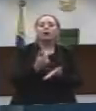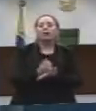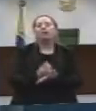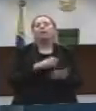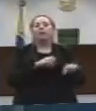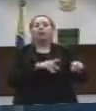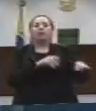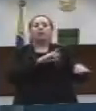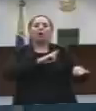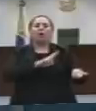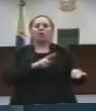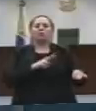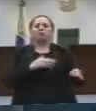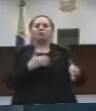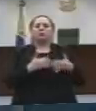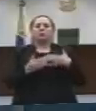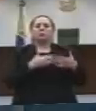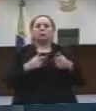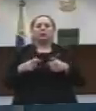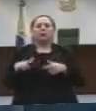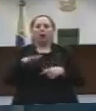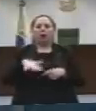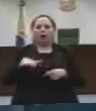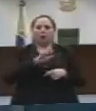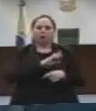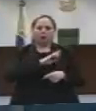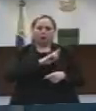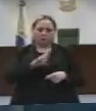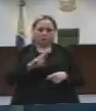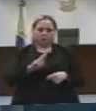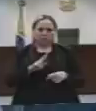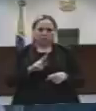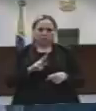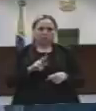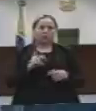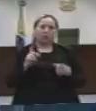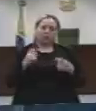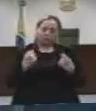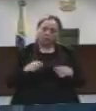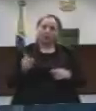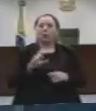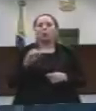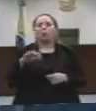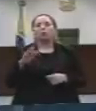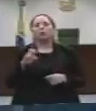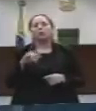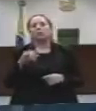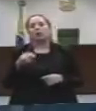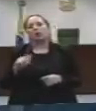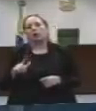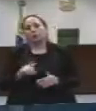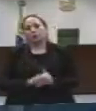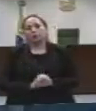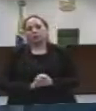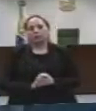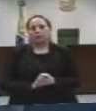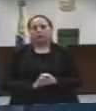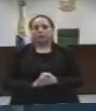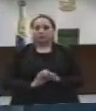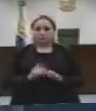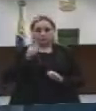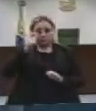de qualquer confissão religiosa por isso o ensino Deve ser não confessional é interessante que esse acordo onde a